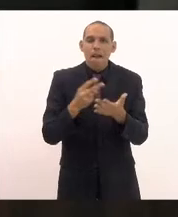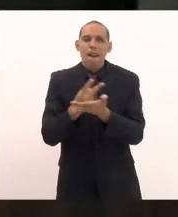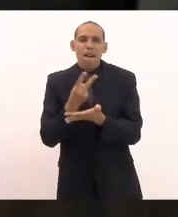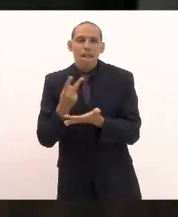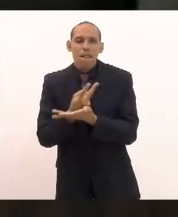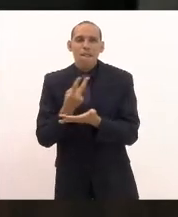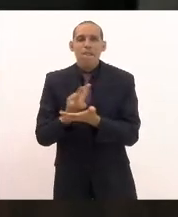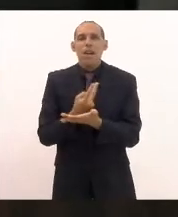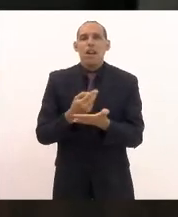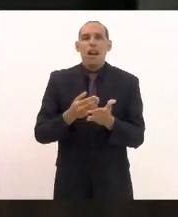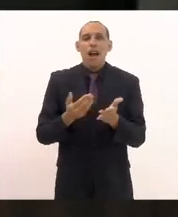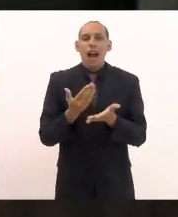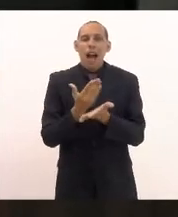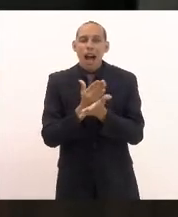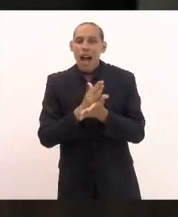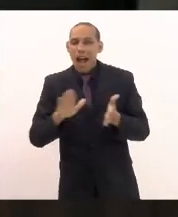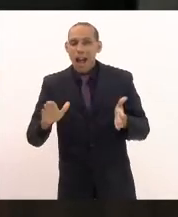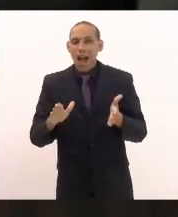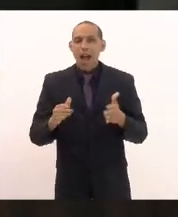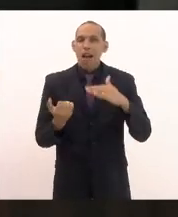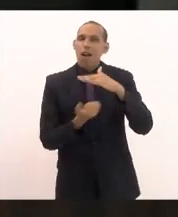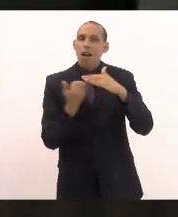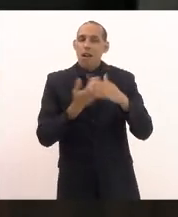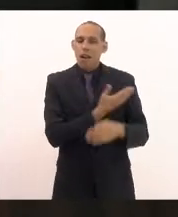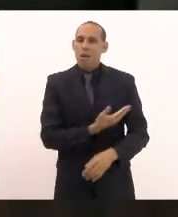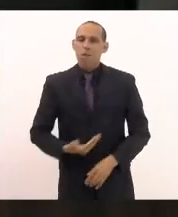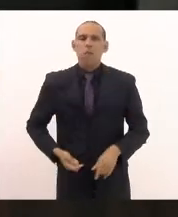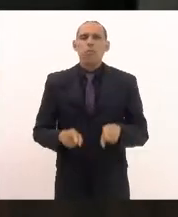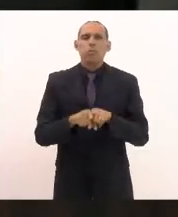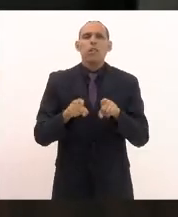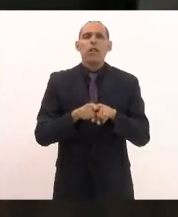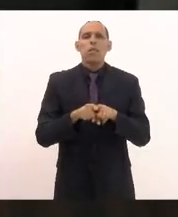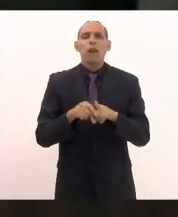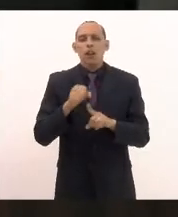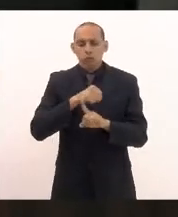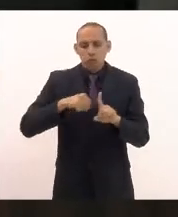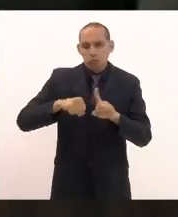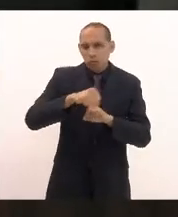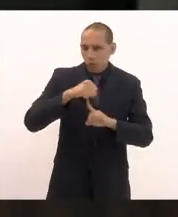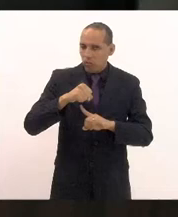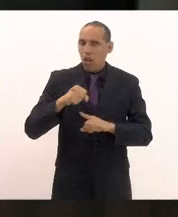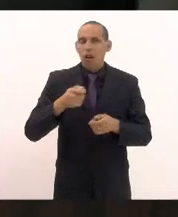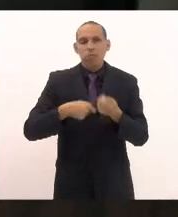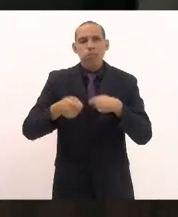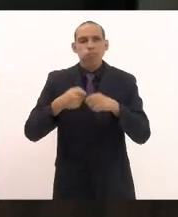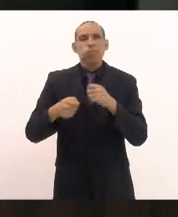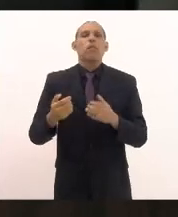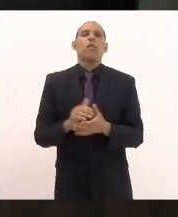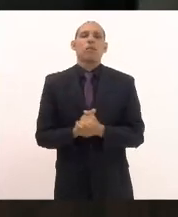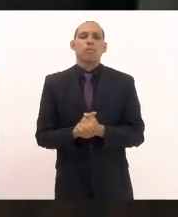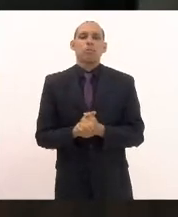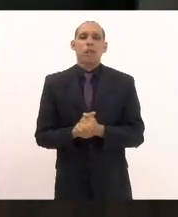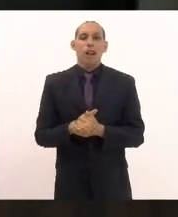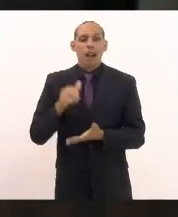liquidação de empresas públicas e sociedades de economia mista do Estado do Rio de Janeiro. Prazo final